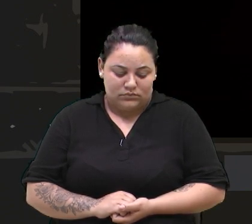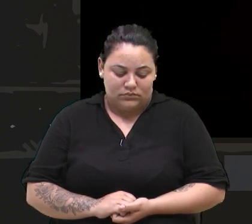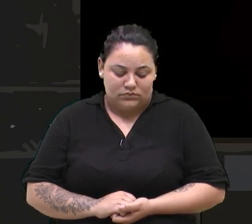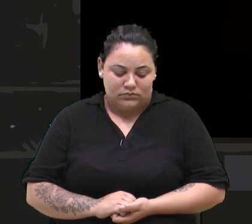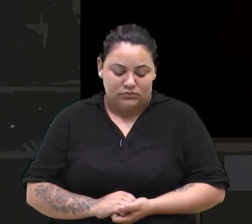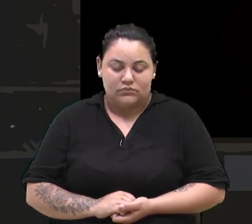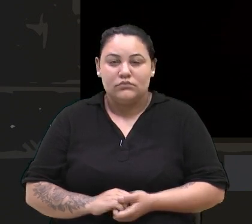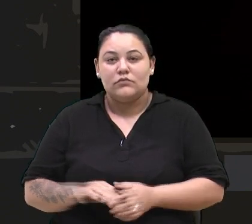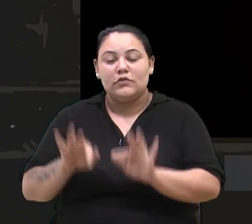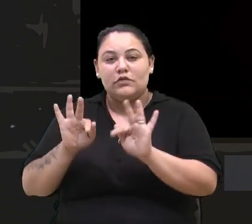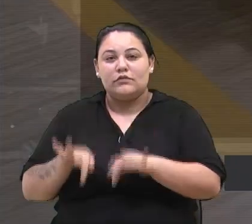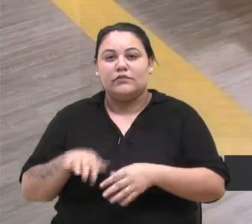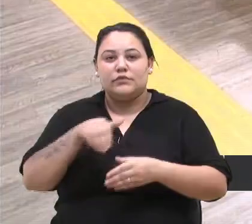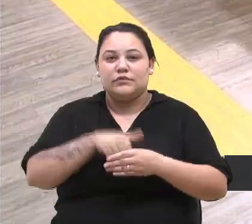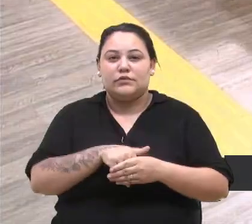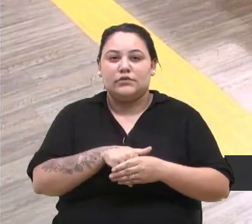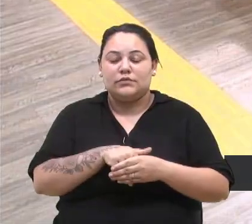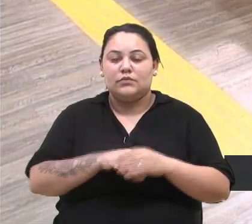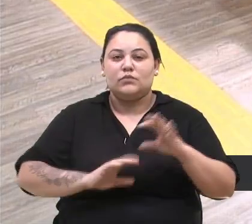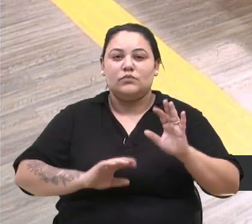a votação, o projeto de lei